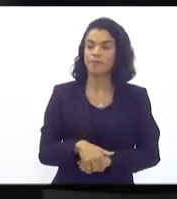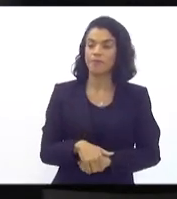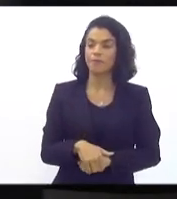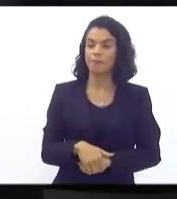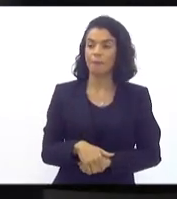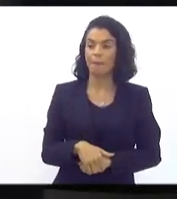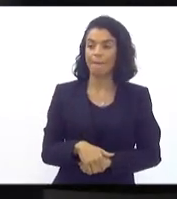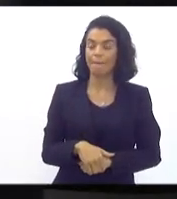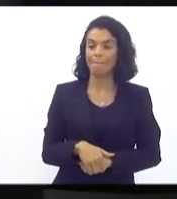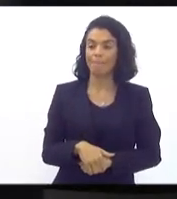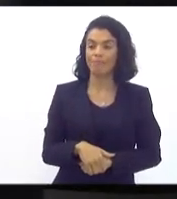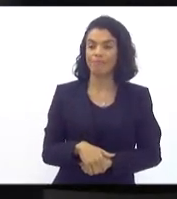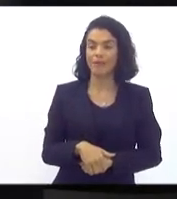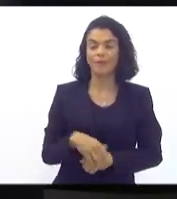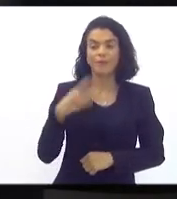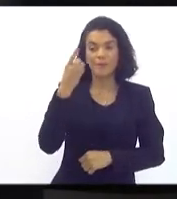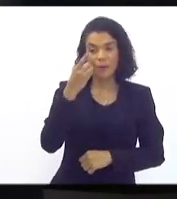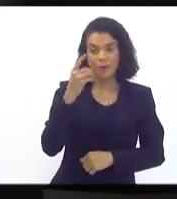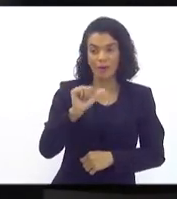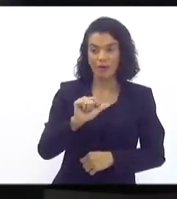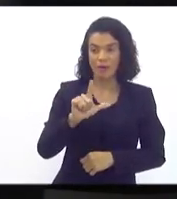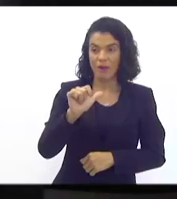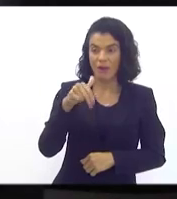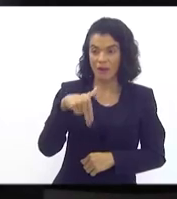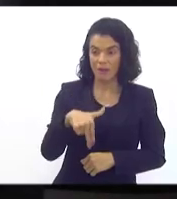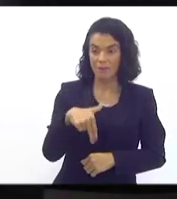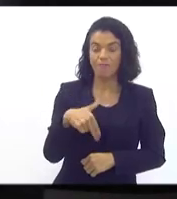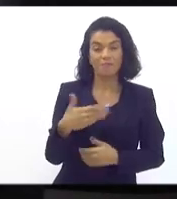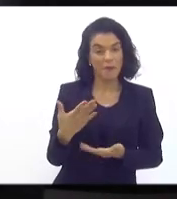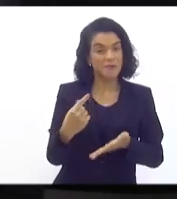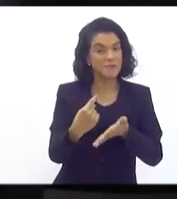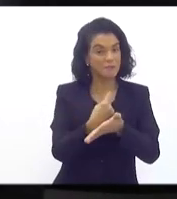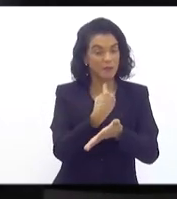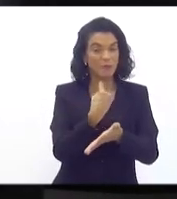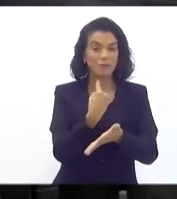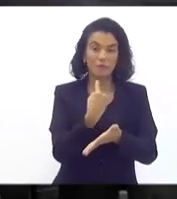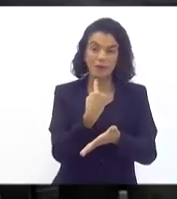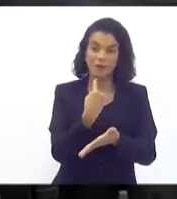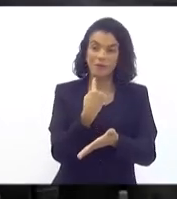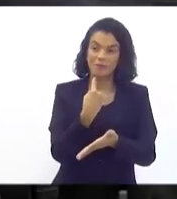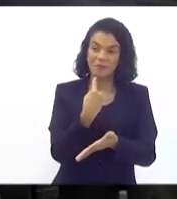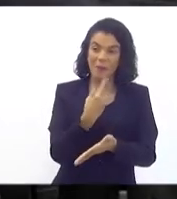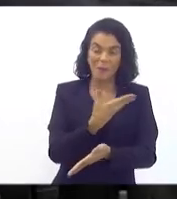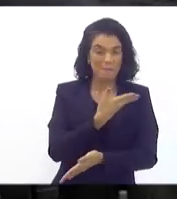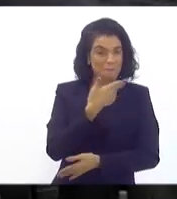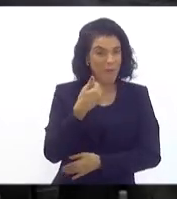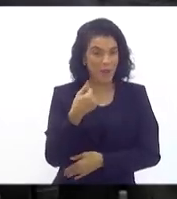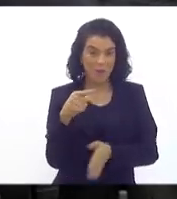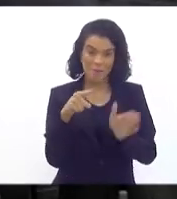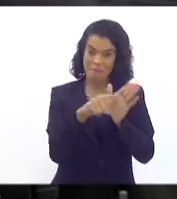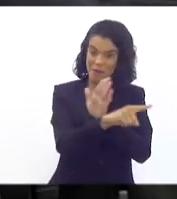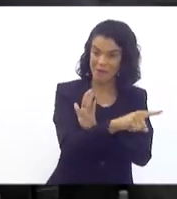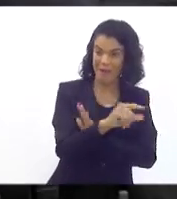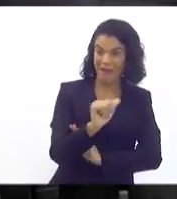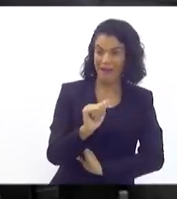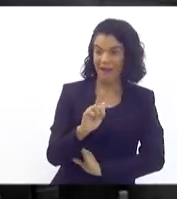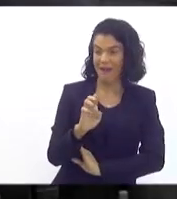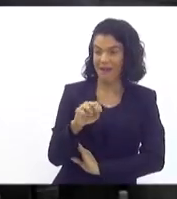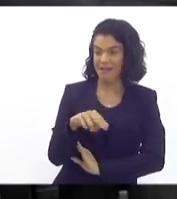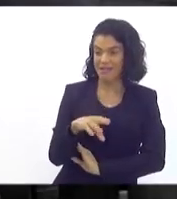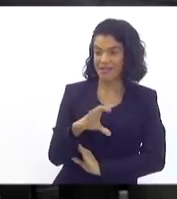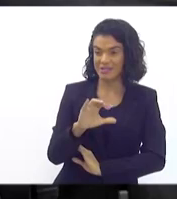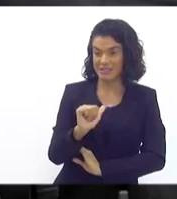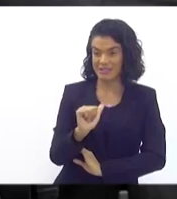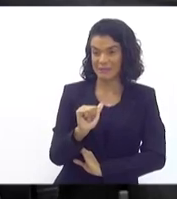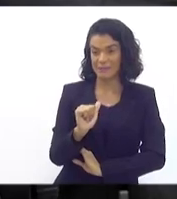Obrigado Deputado Não obrigado essa pergunta Talvez seja muito melhor direcionada a agência né porque o poder